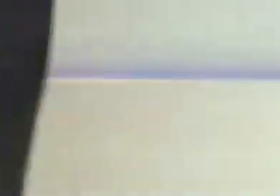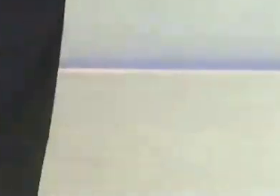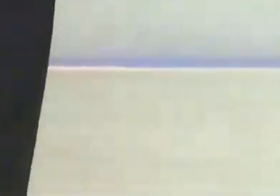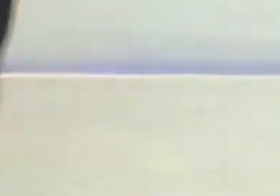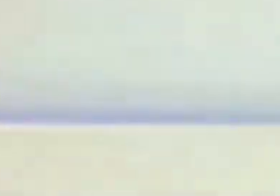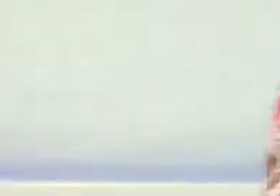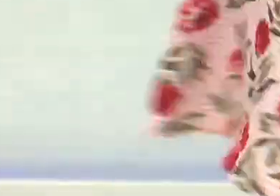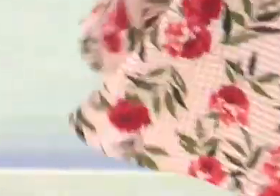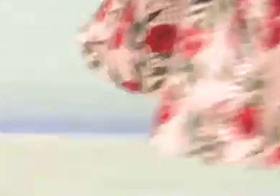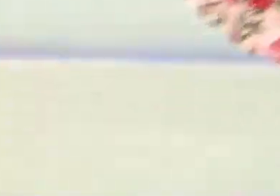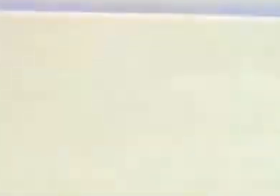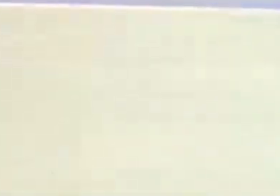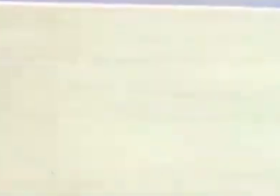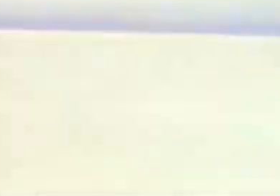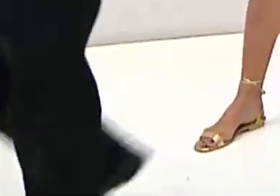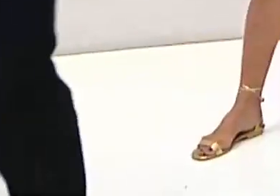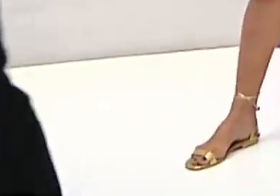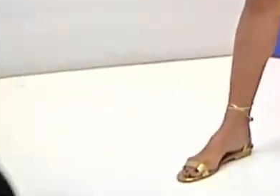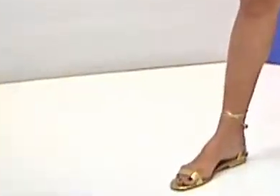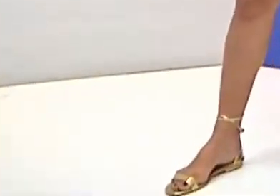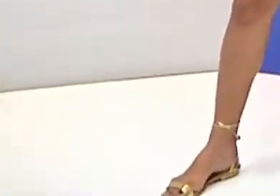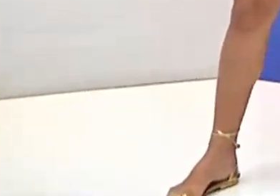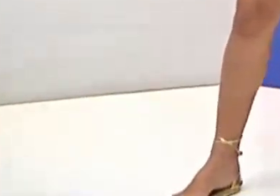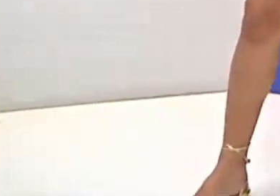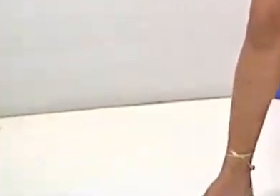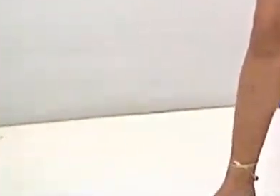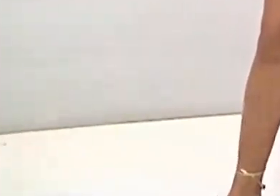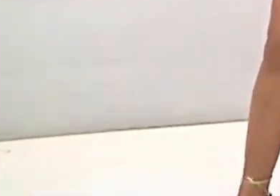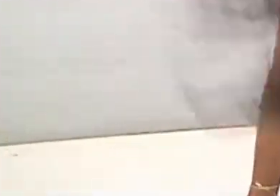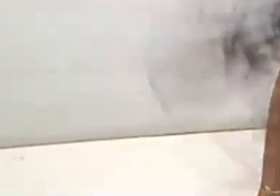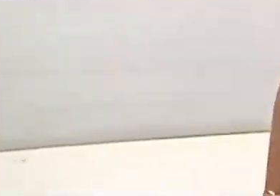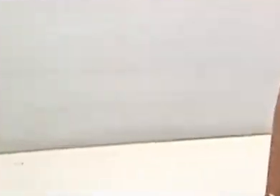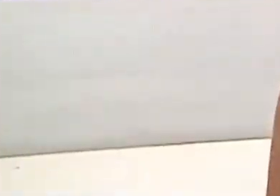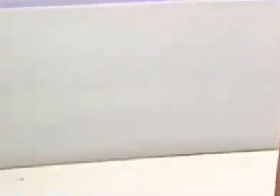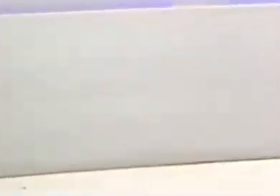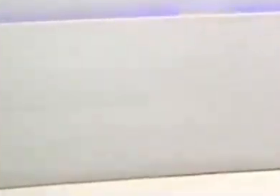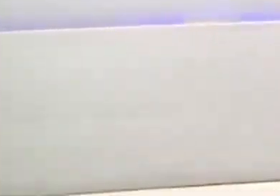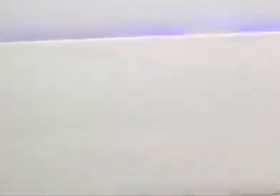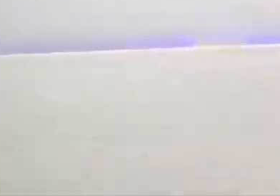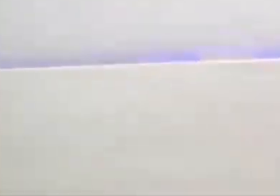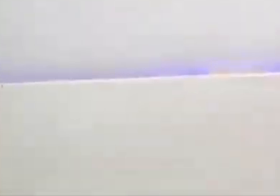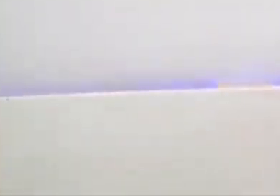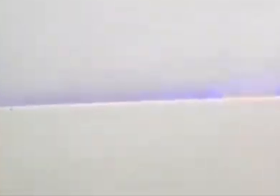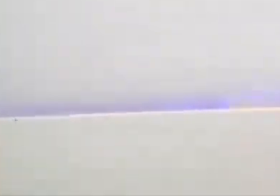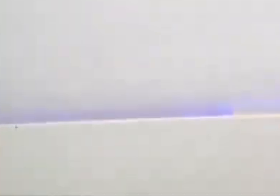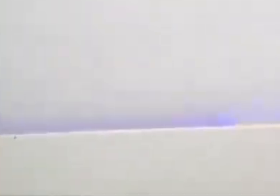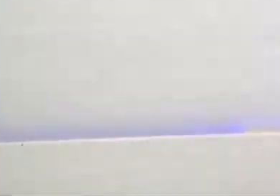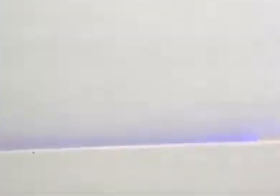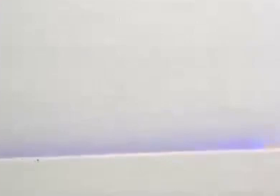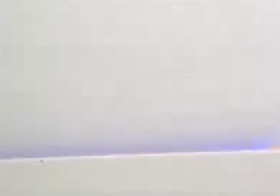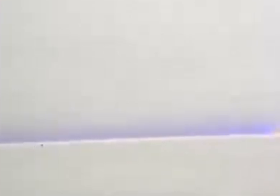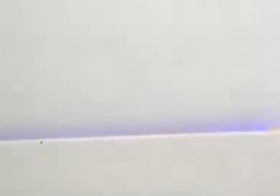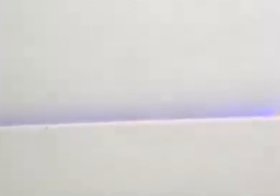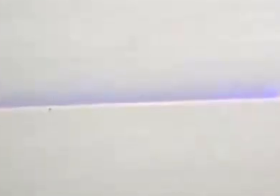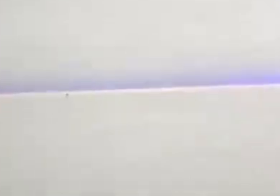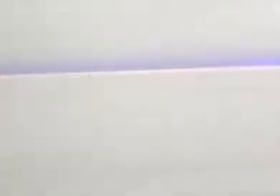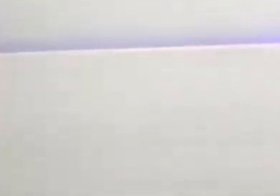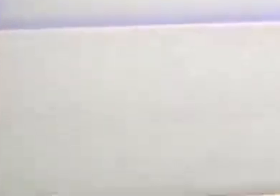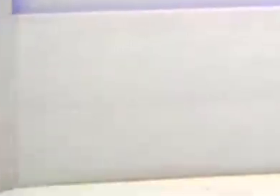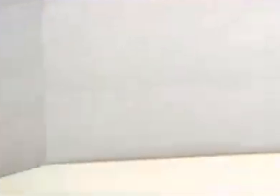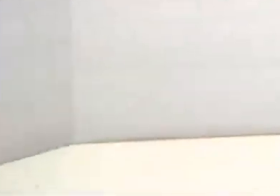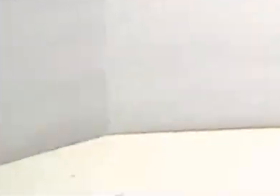jogando fácil. Tô sem malícia, daquele jeitão. Se bater de frente, vai ser um jogão. Desce deslizando,